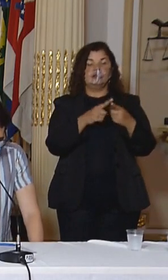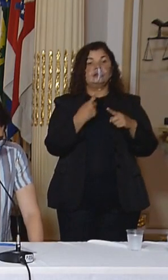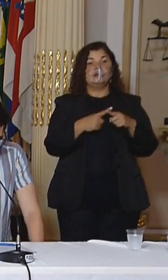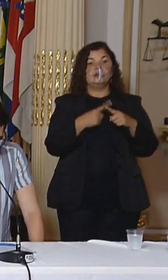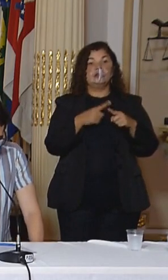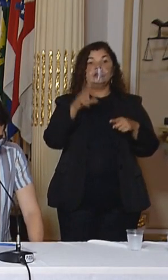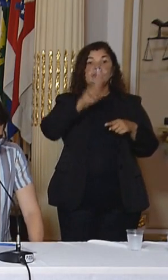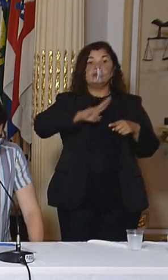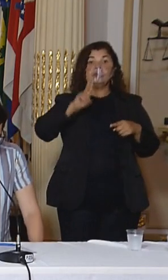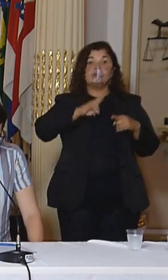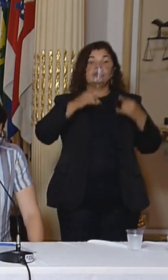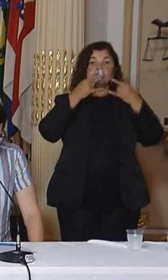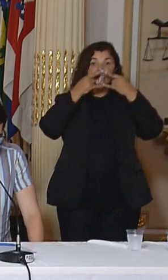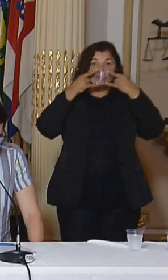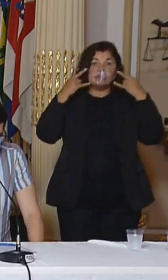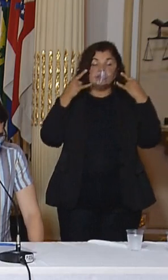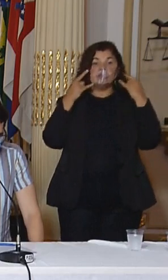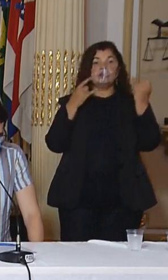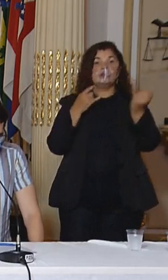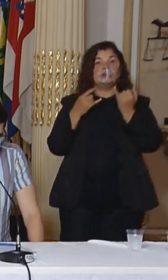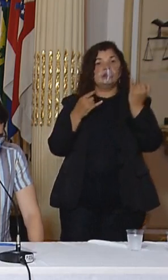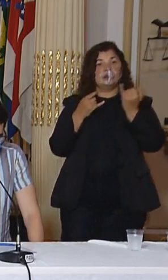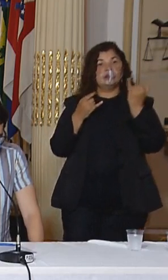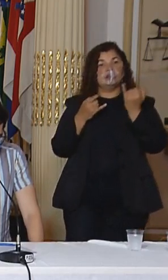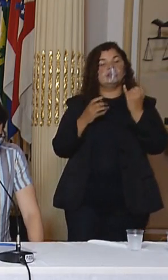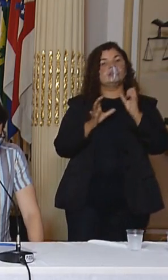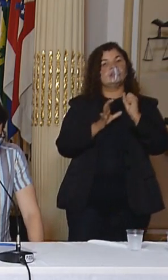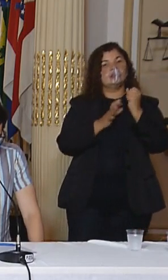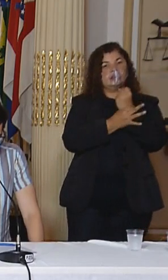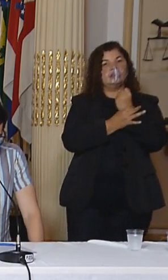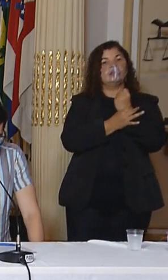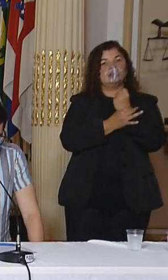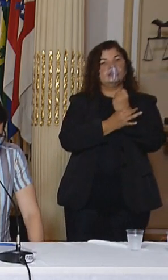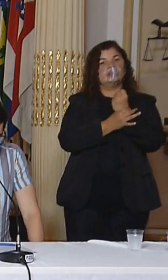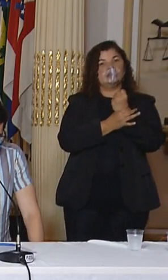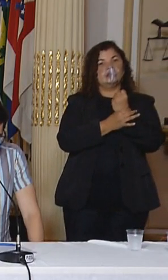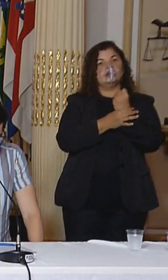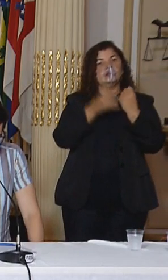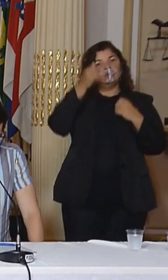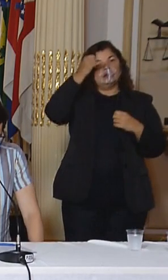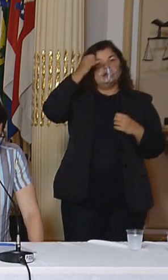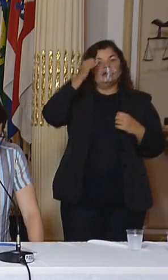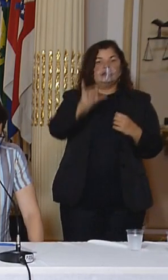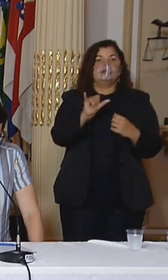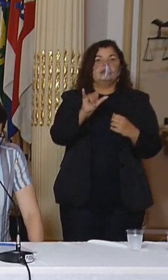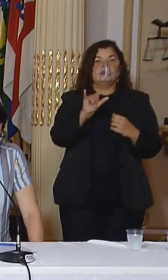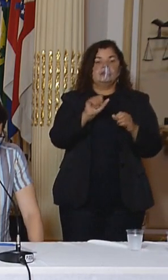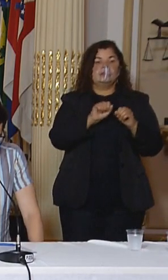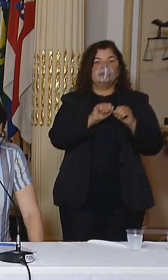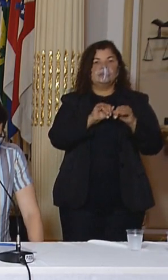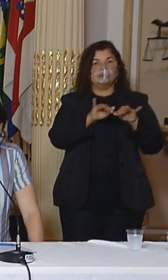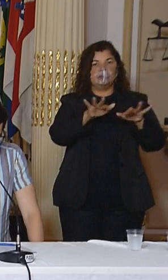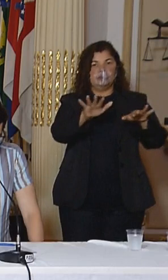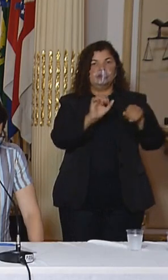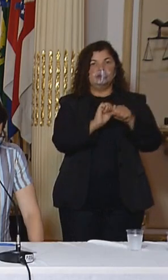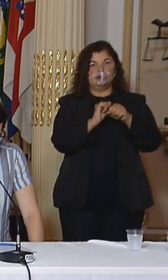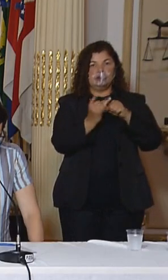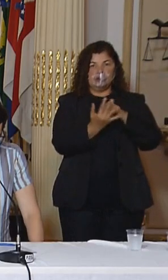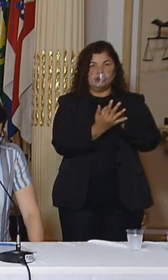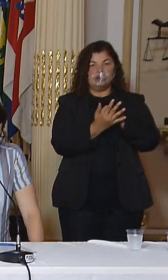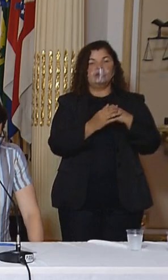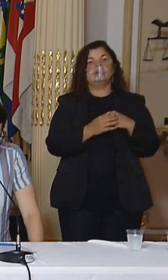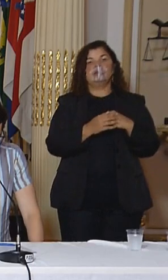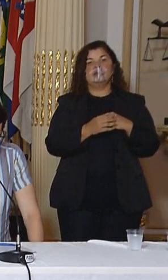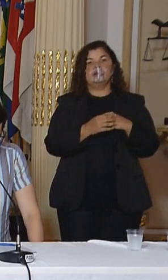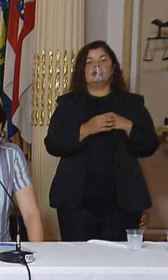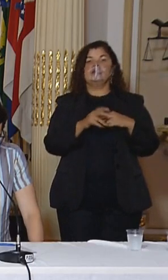máscara é importante elemento de segurança hoje, para que a gente evite a proliferação da doença. Então, a gente